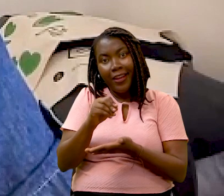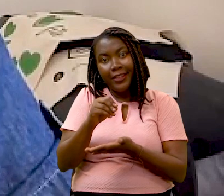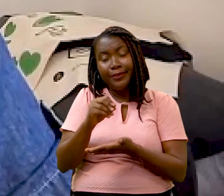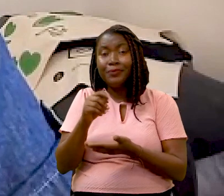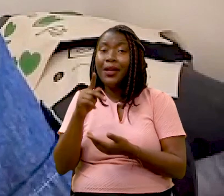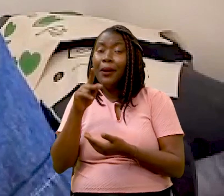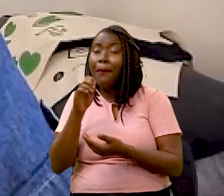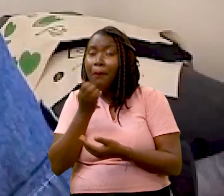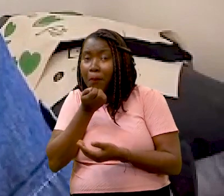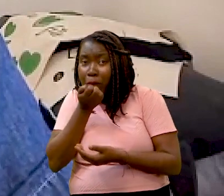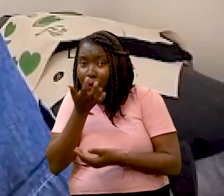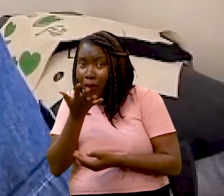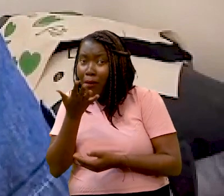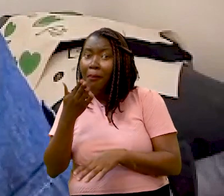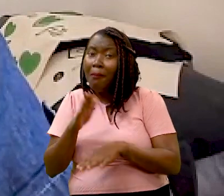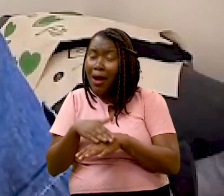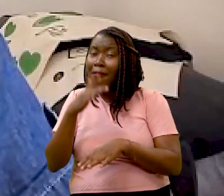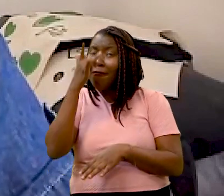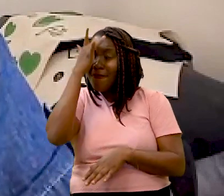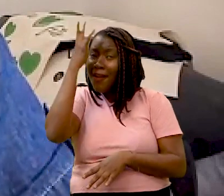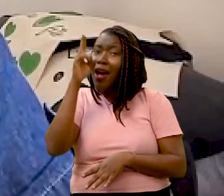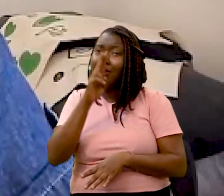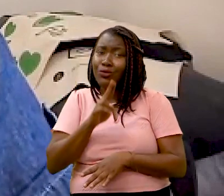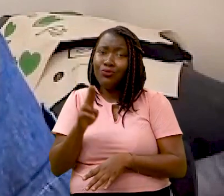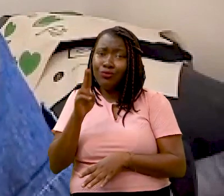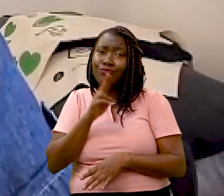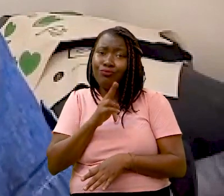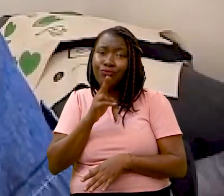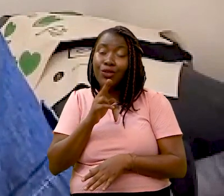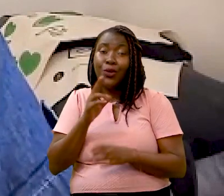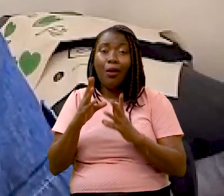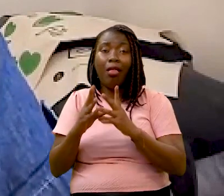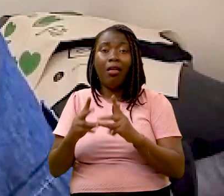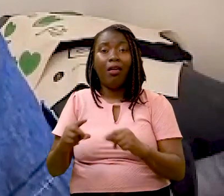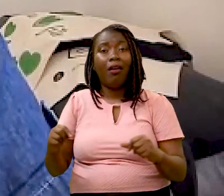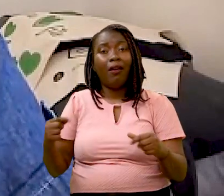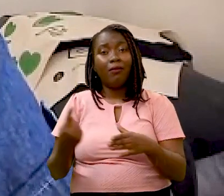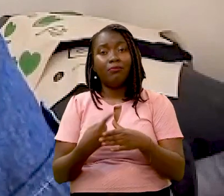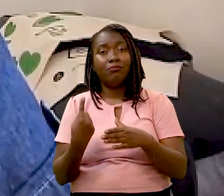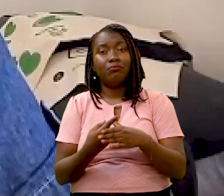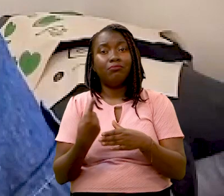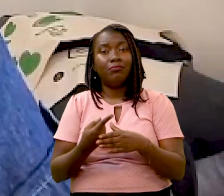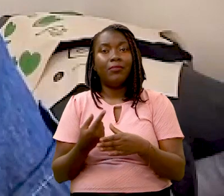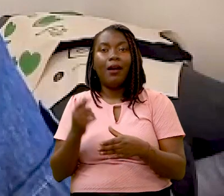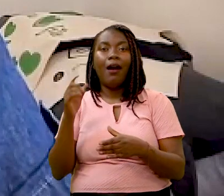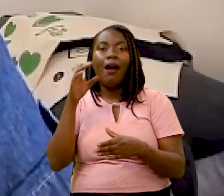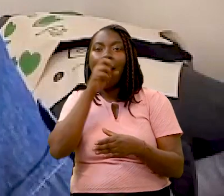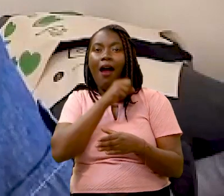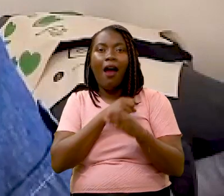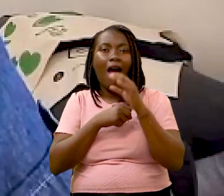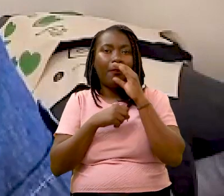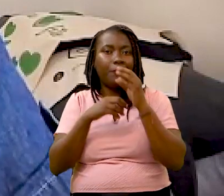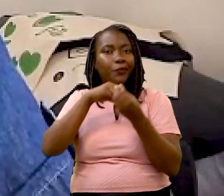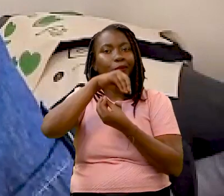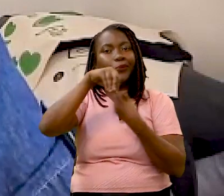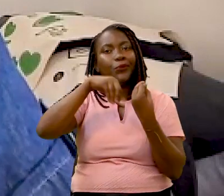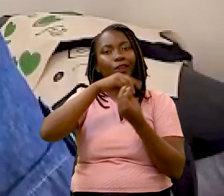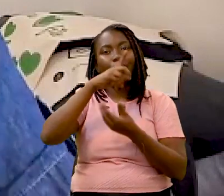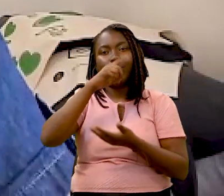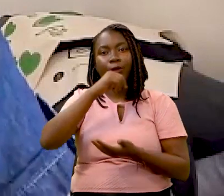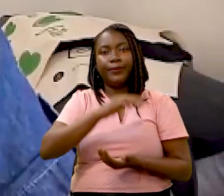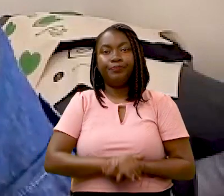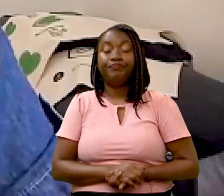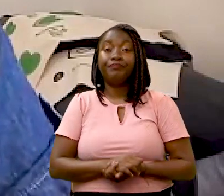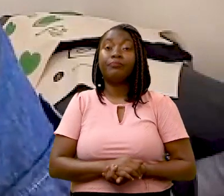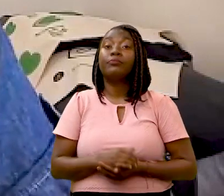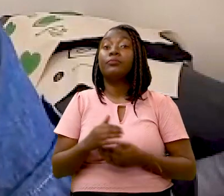bem mais fácil de ser consumido porque ele dissolve mais rápido, né? Ele acaba se misturando àquela água.